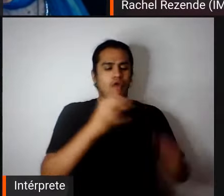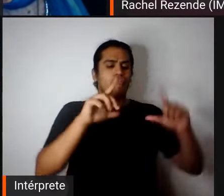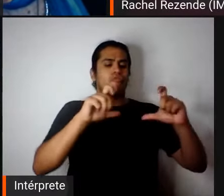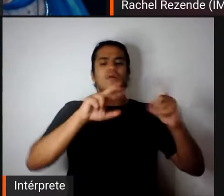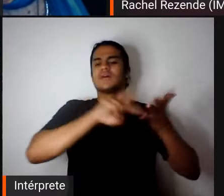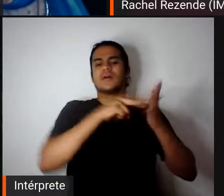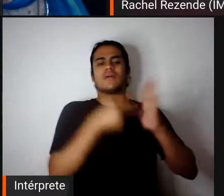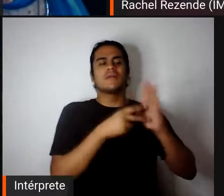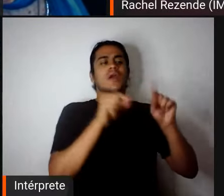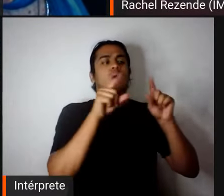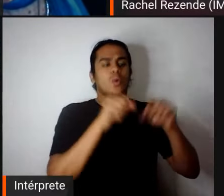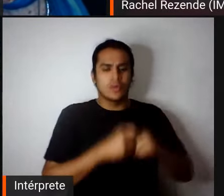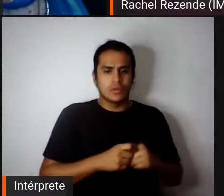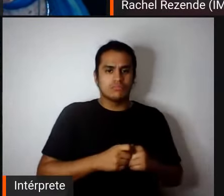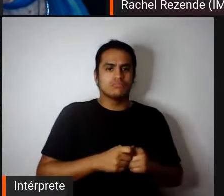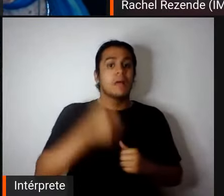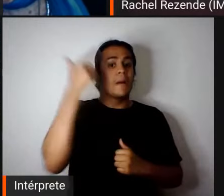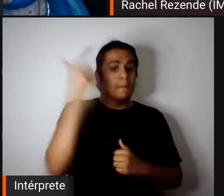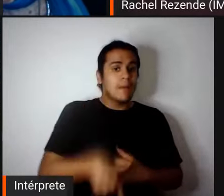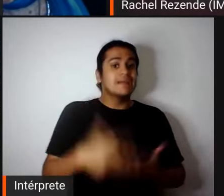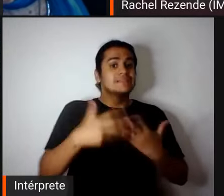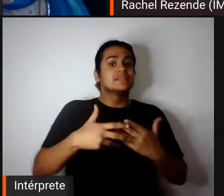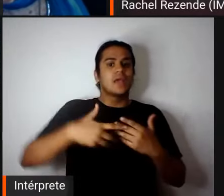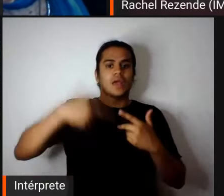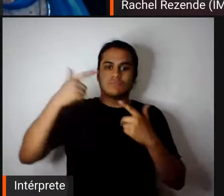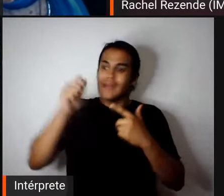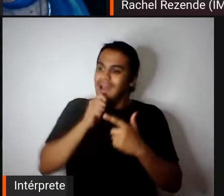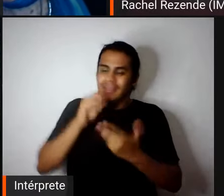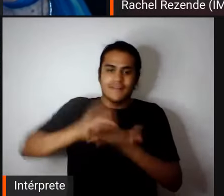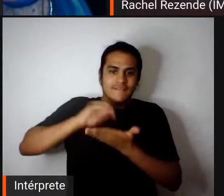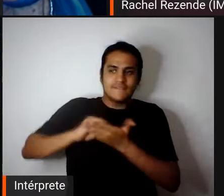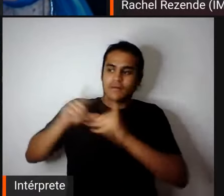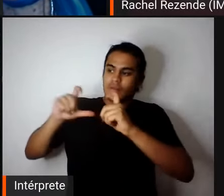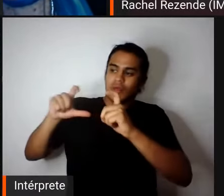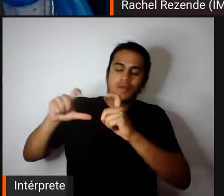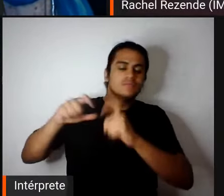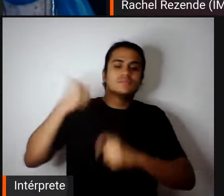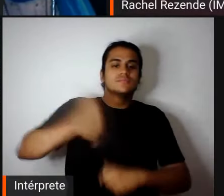gostaria de documentar nessa sua trajetória maravilhosa de artista?